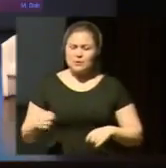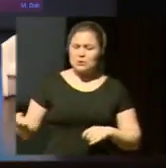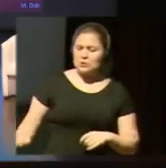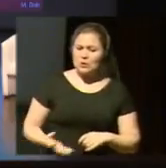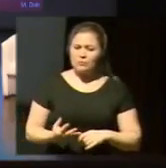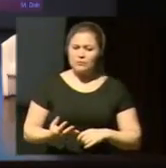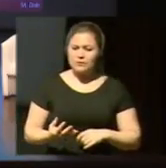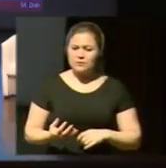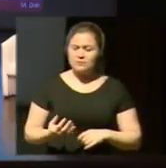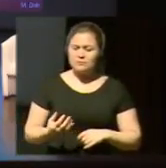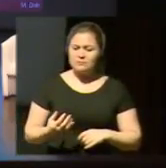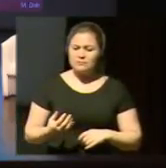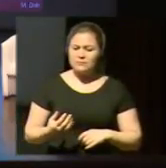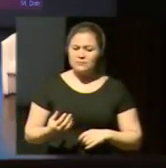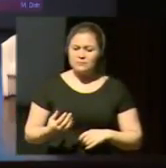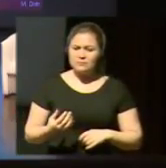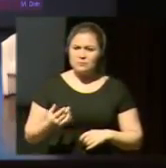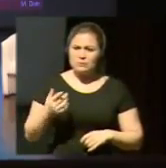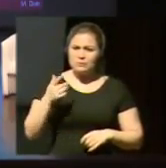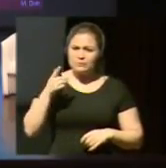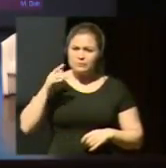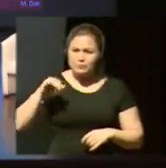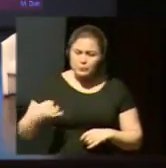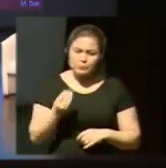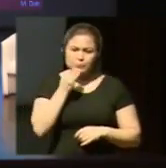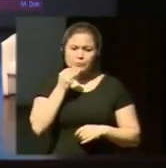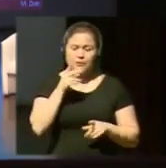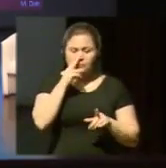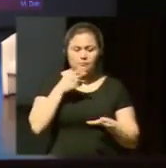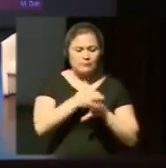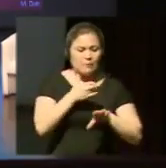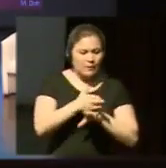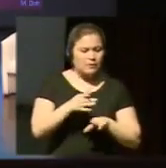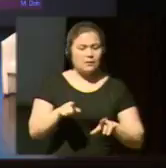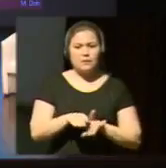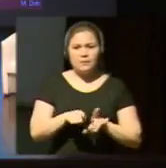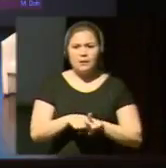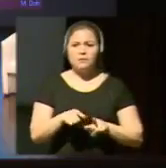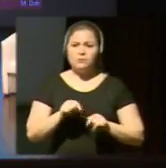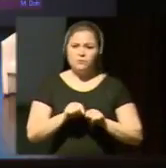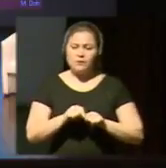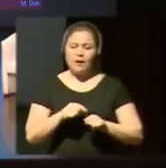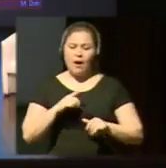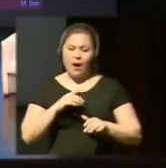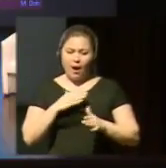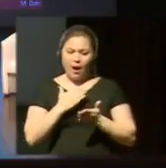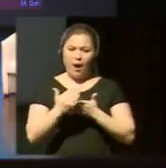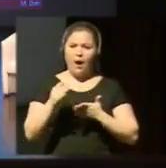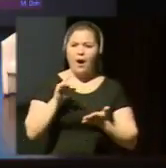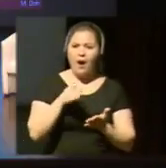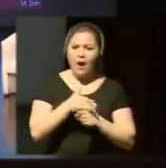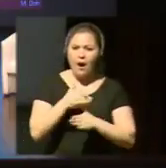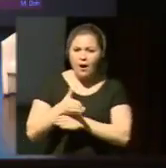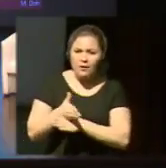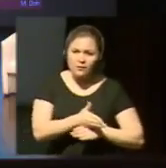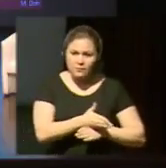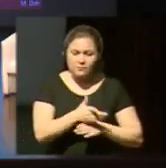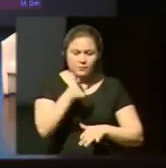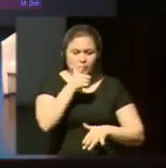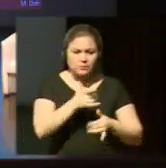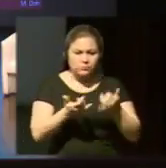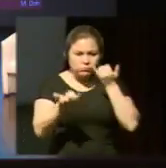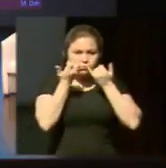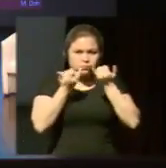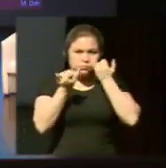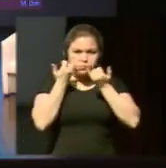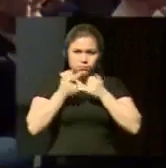novas chances de participar e de se tornar ativo para continuar se formando, para se informar e